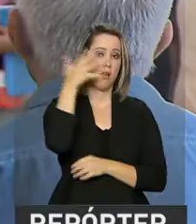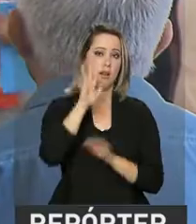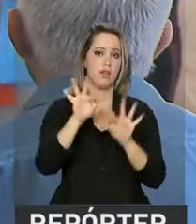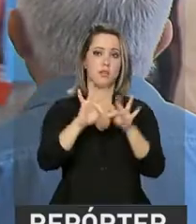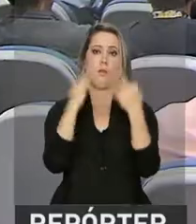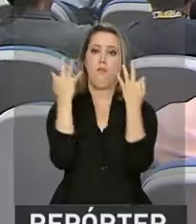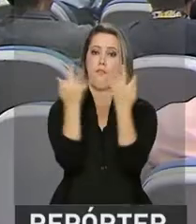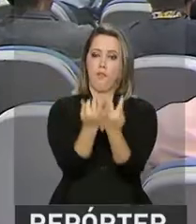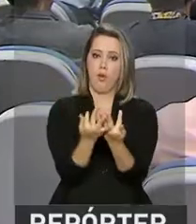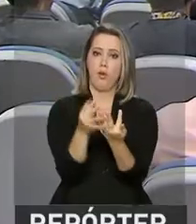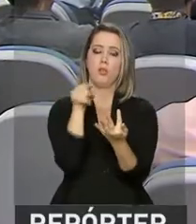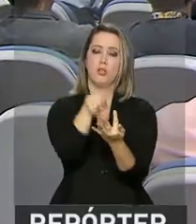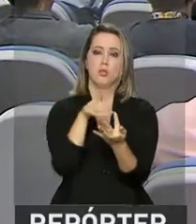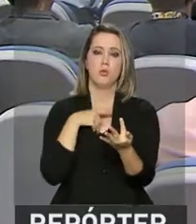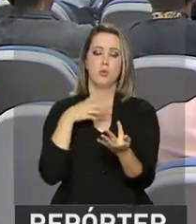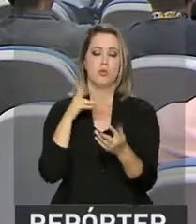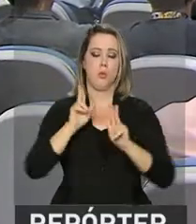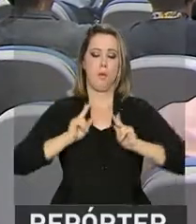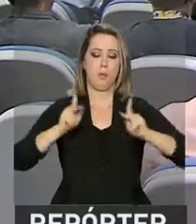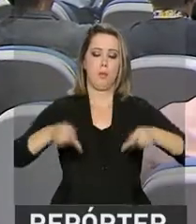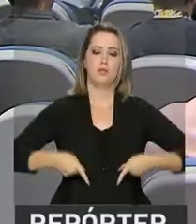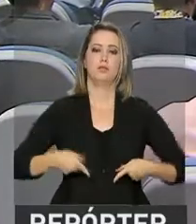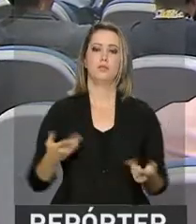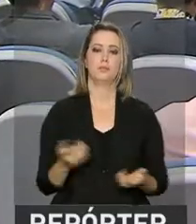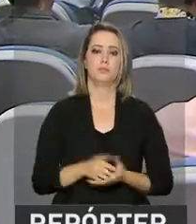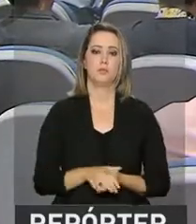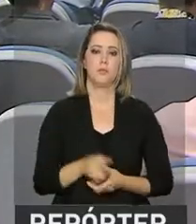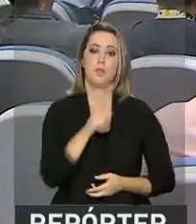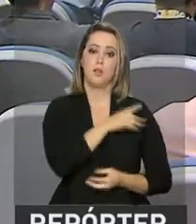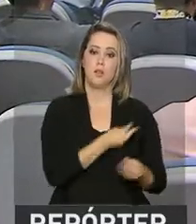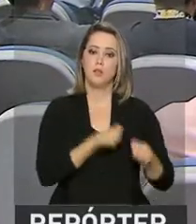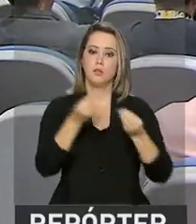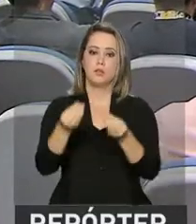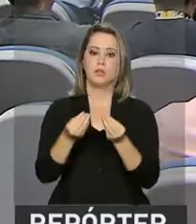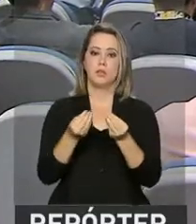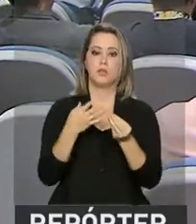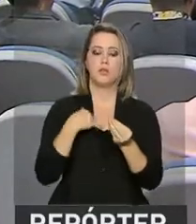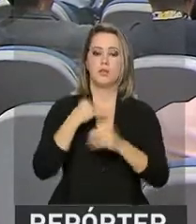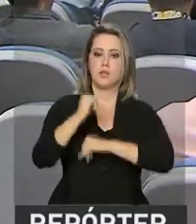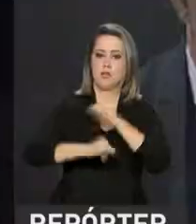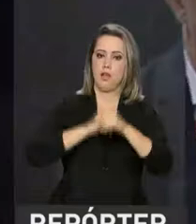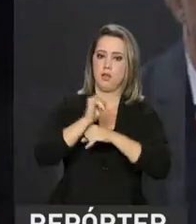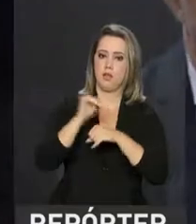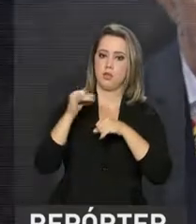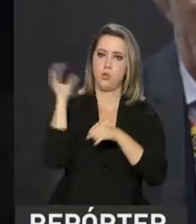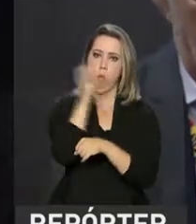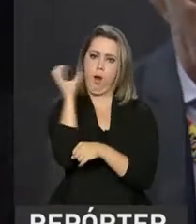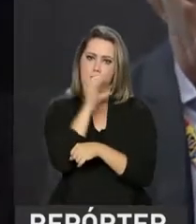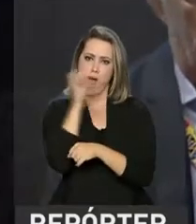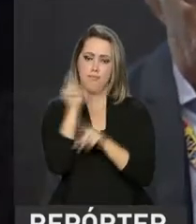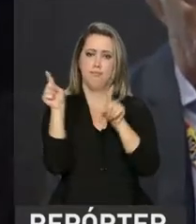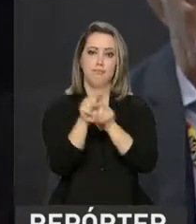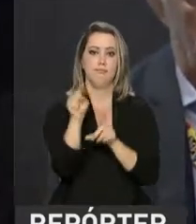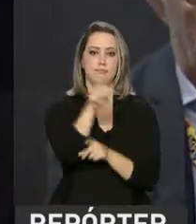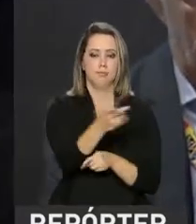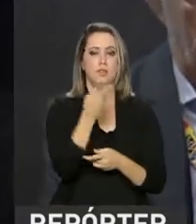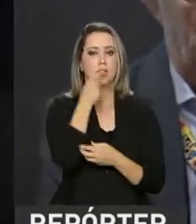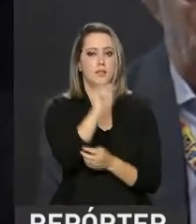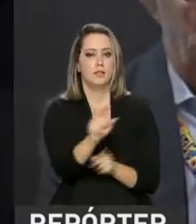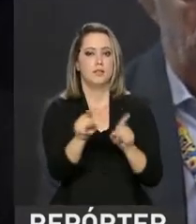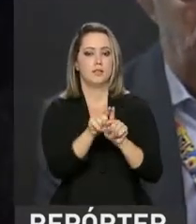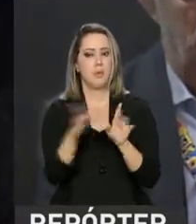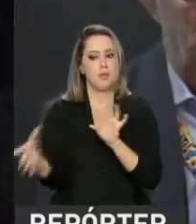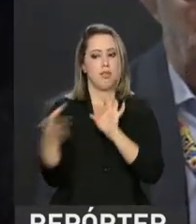humanas também. A Telebrás vai fornecer aos participantes internet de alta velocidade. E o diretor da empresa falou sobre